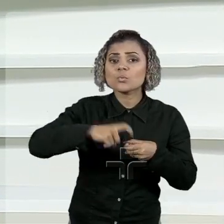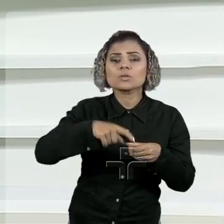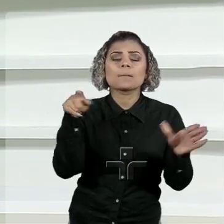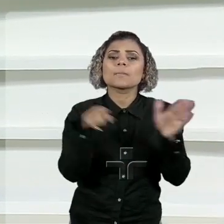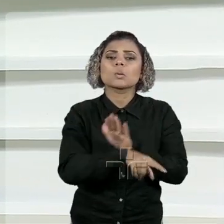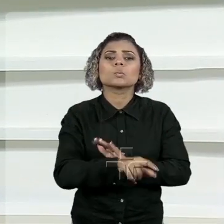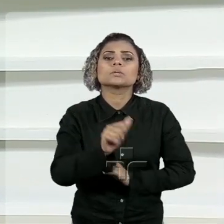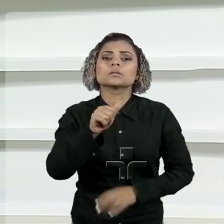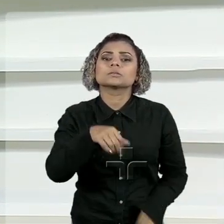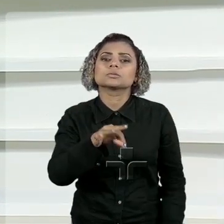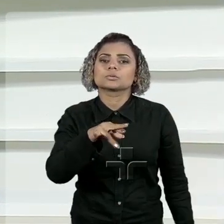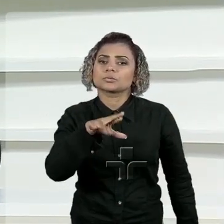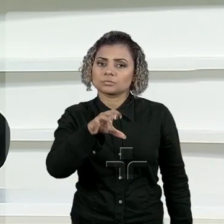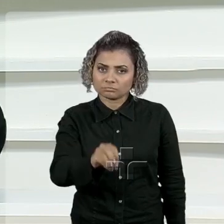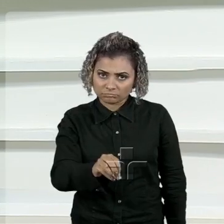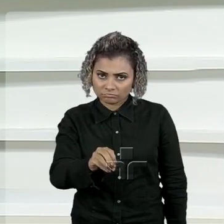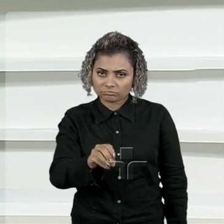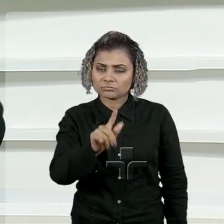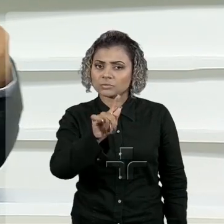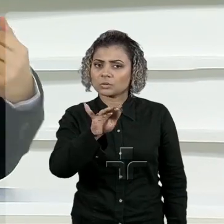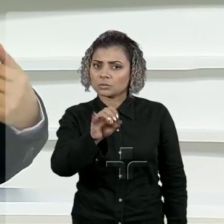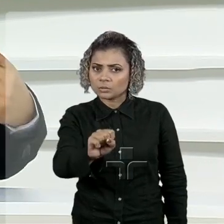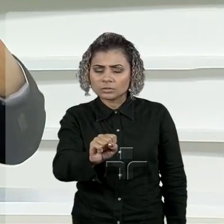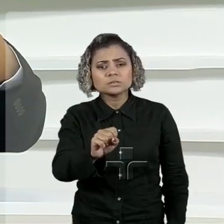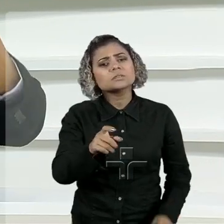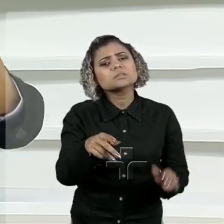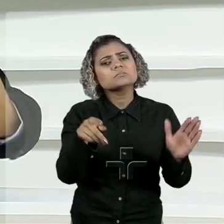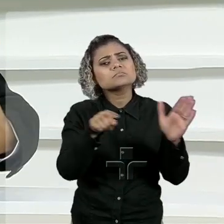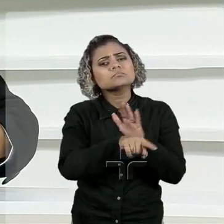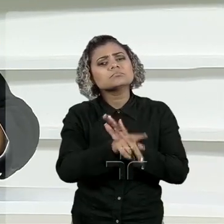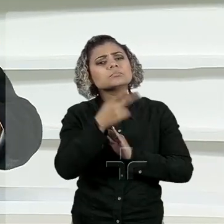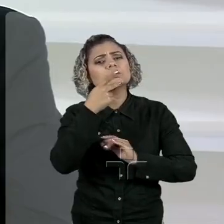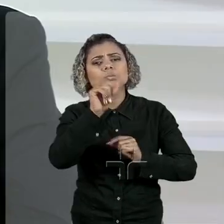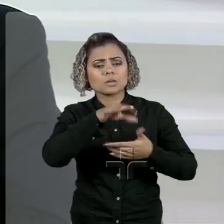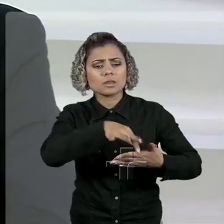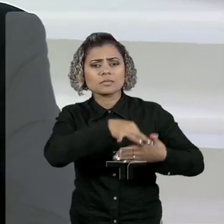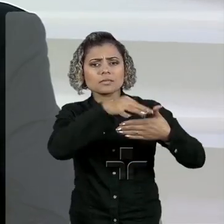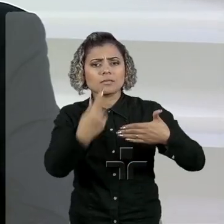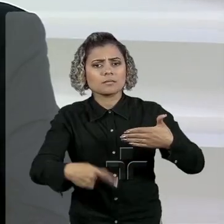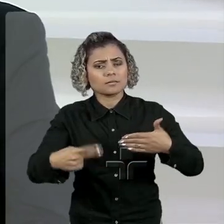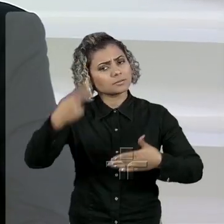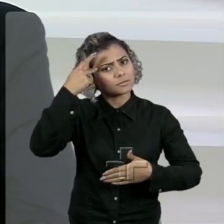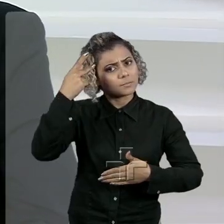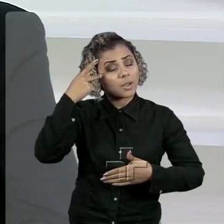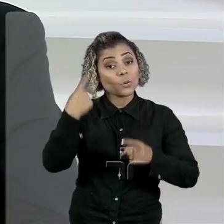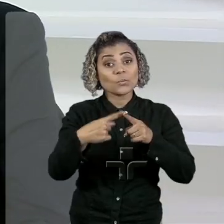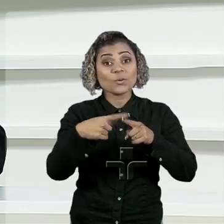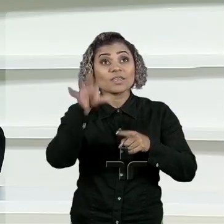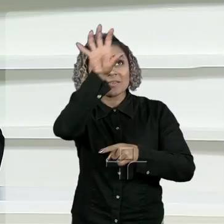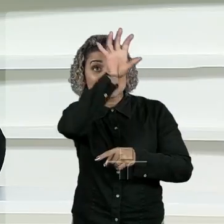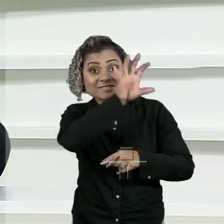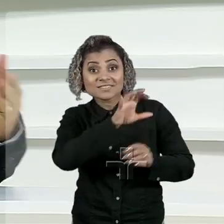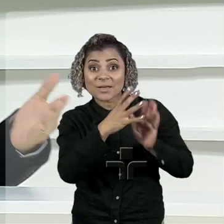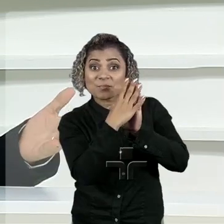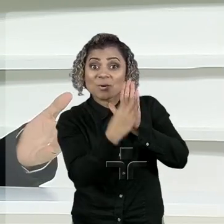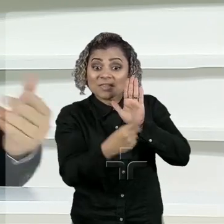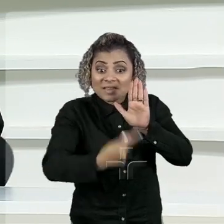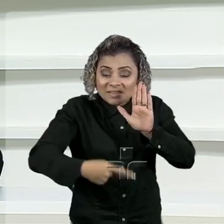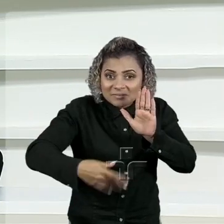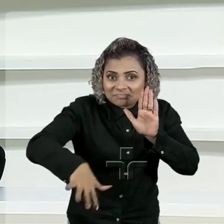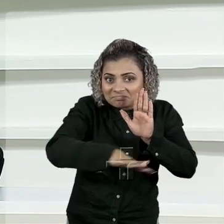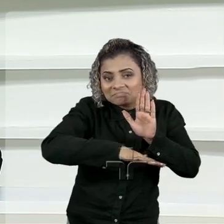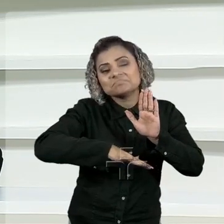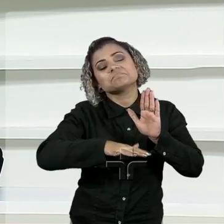Góes. Ele falou justamente da liderança de São Paulo em diversos campos